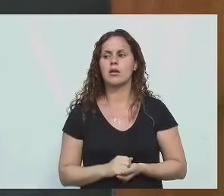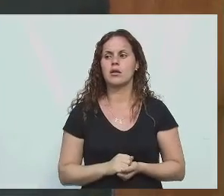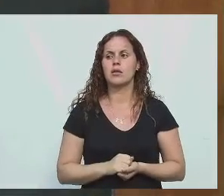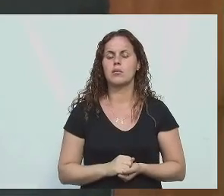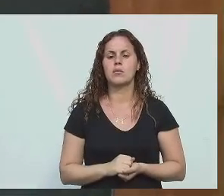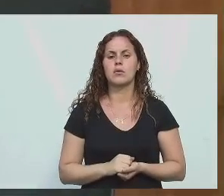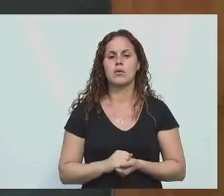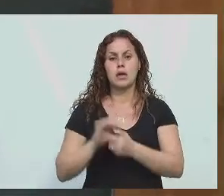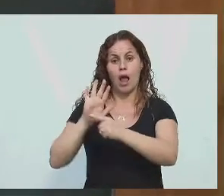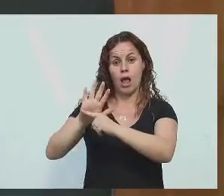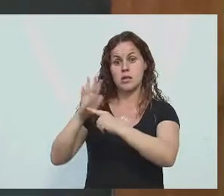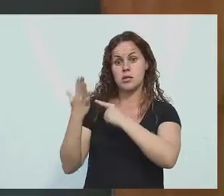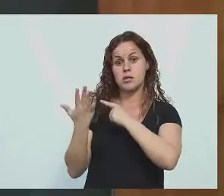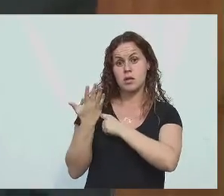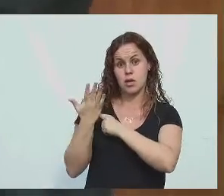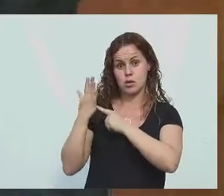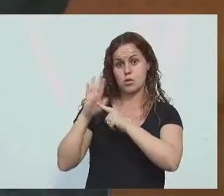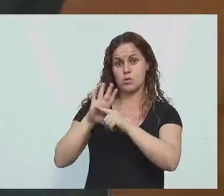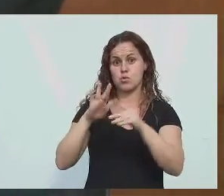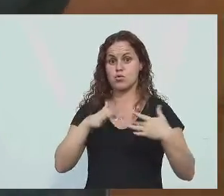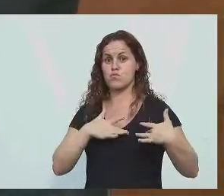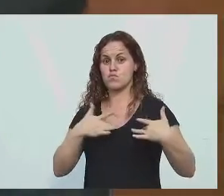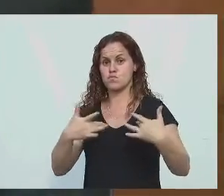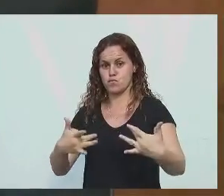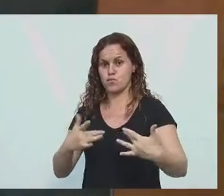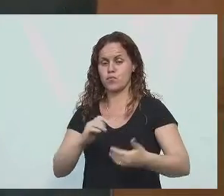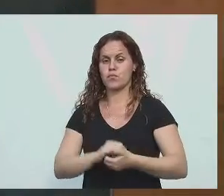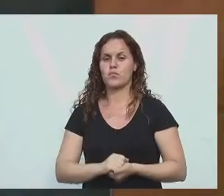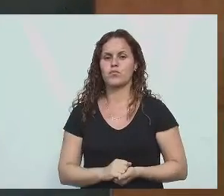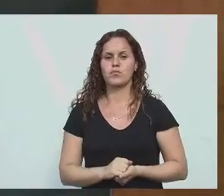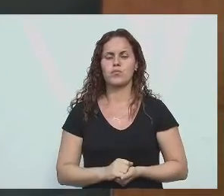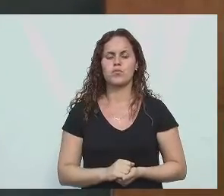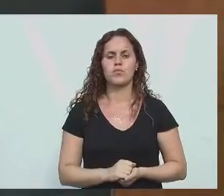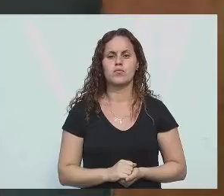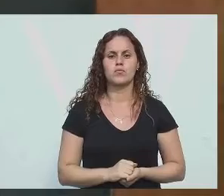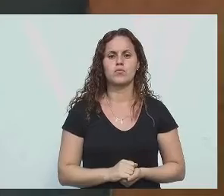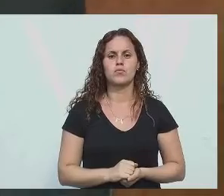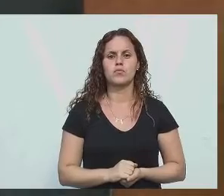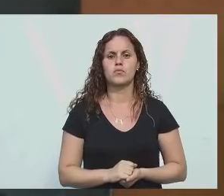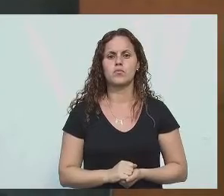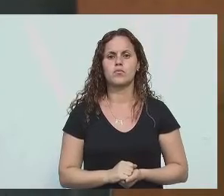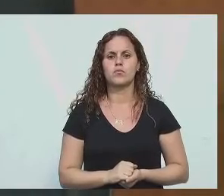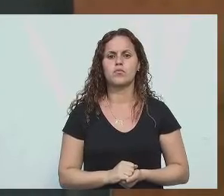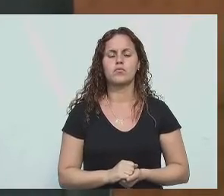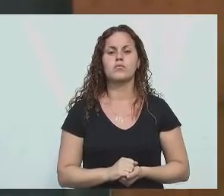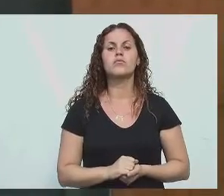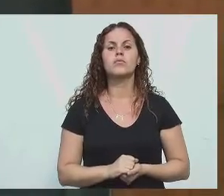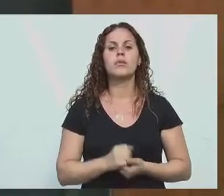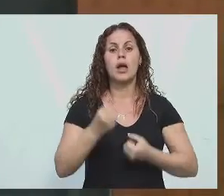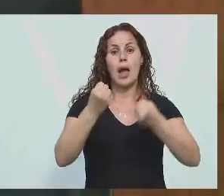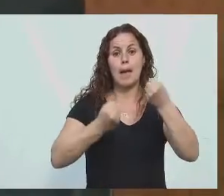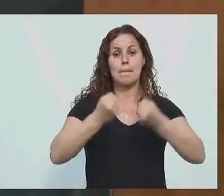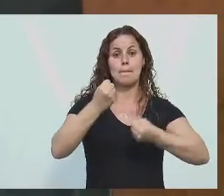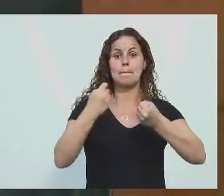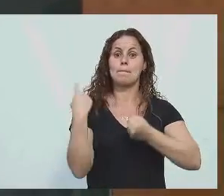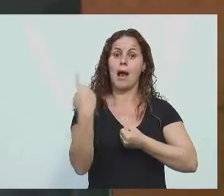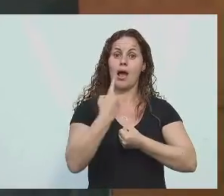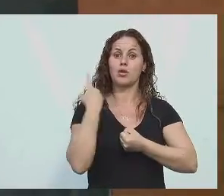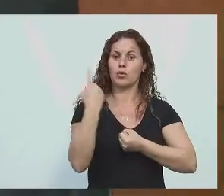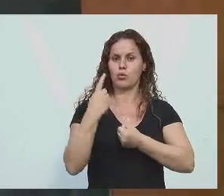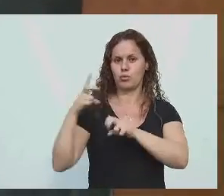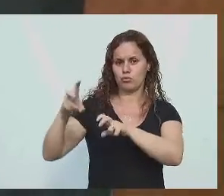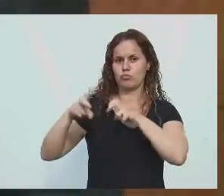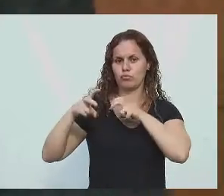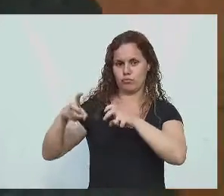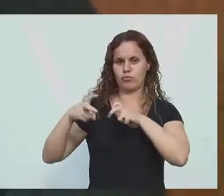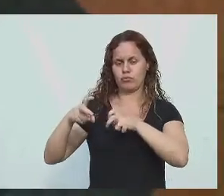social, né, o senhor falou aqui muito bem em relação à entrega ontem da patrulha rural, né, que a Câmara fez,